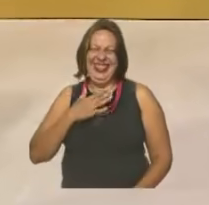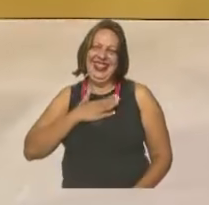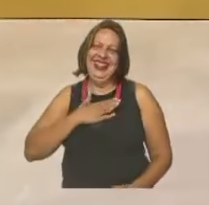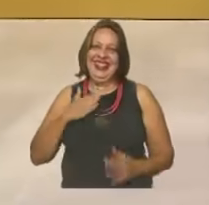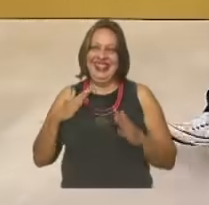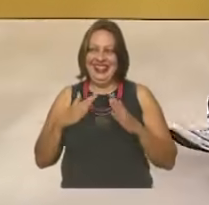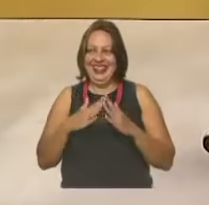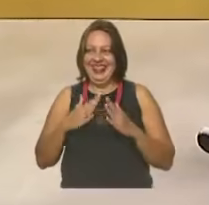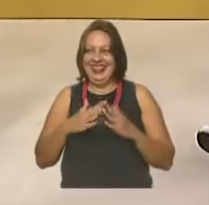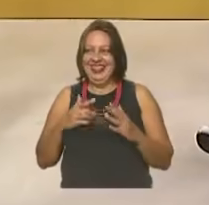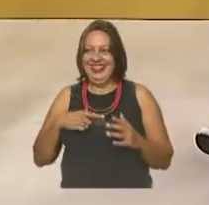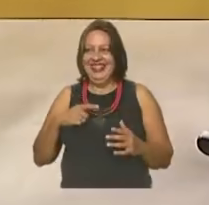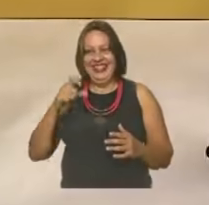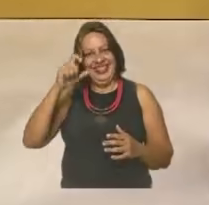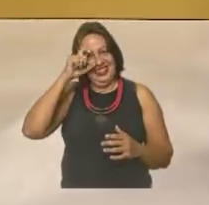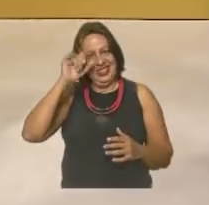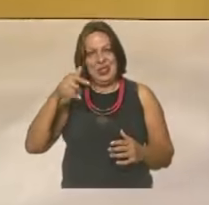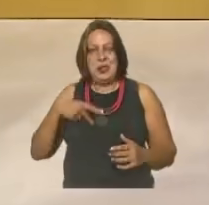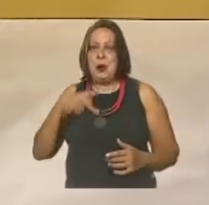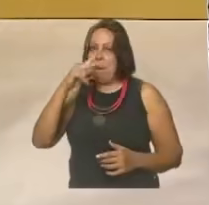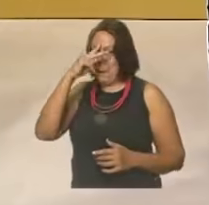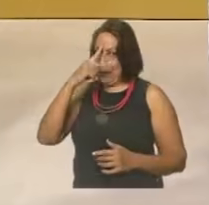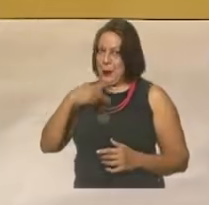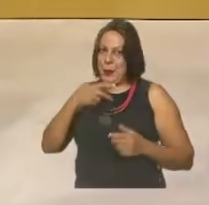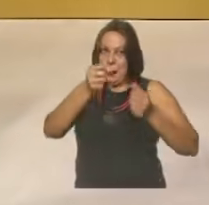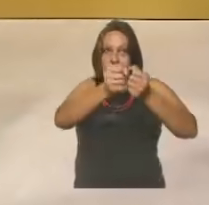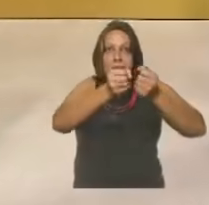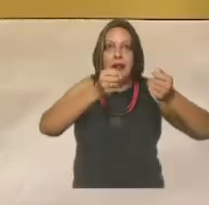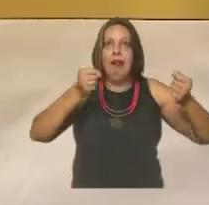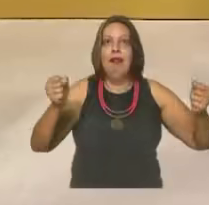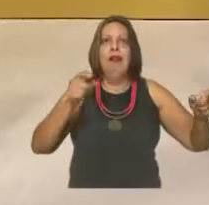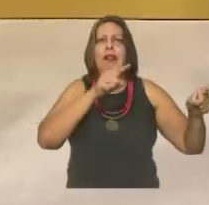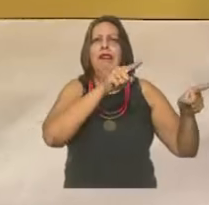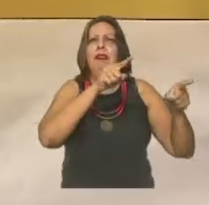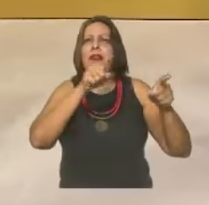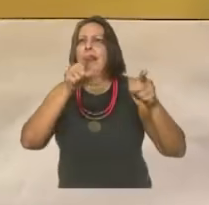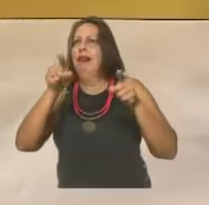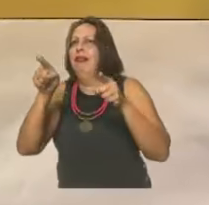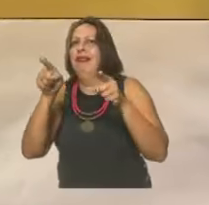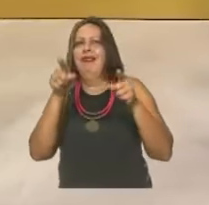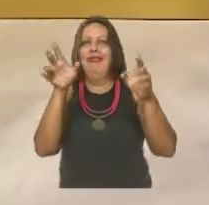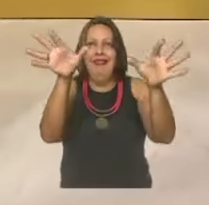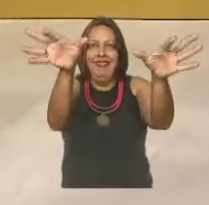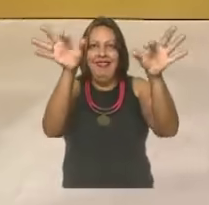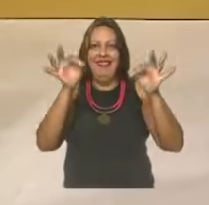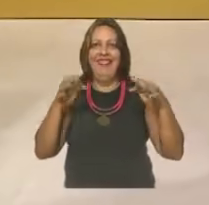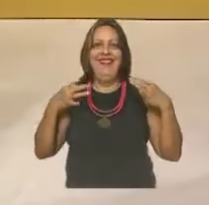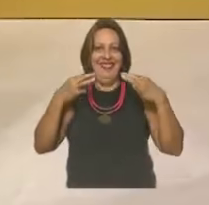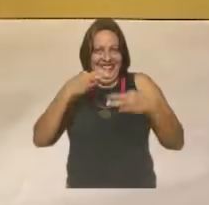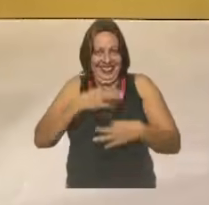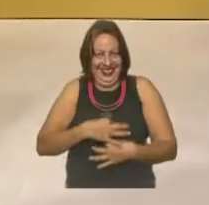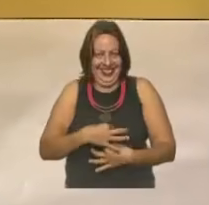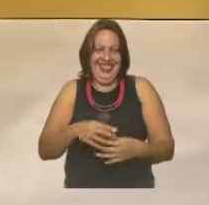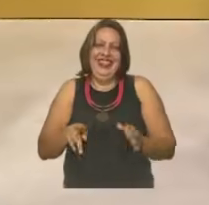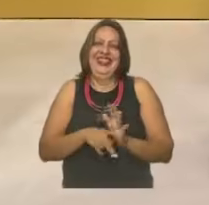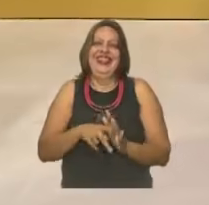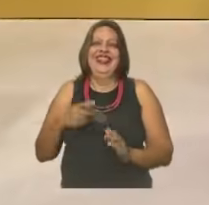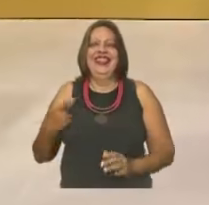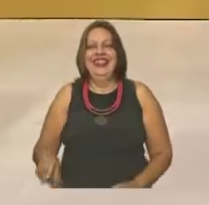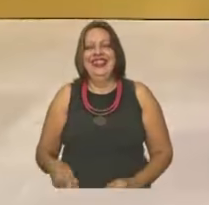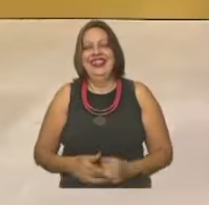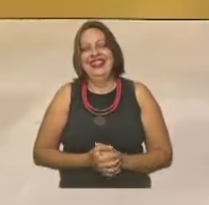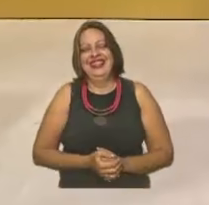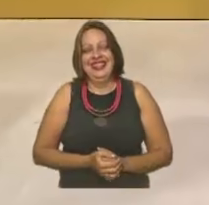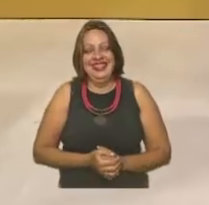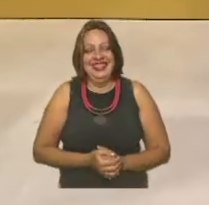O meu também, o meu todo domingão, assim, eu vou lá no meu armário e digo, me surpreenda o armário. Closet da Jaque. E aí a gente vem aqui. E ó,